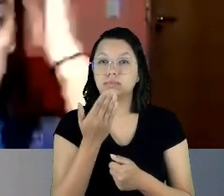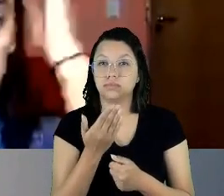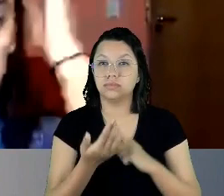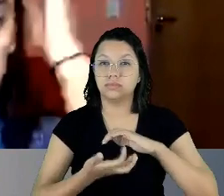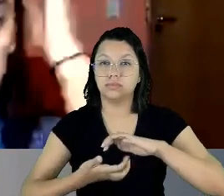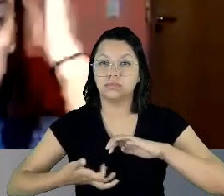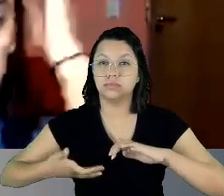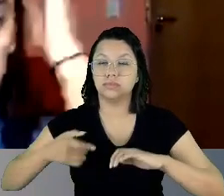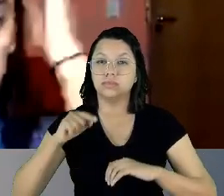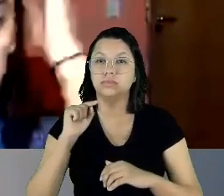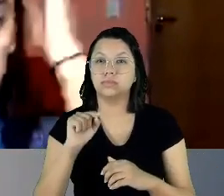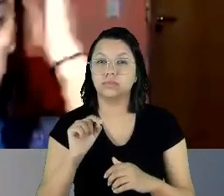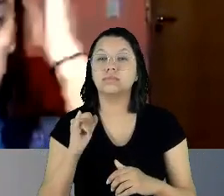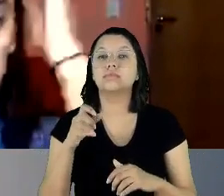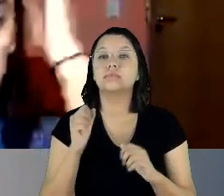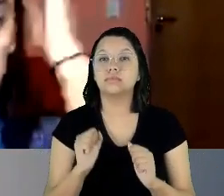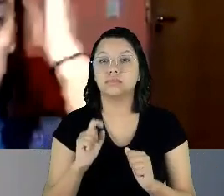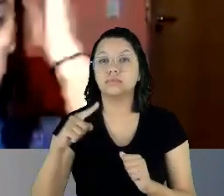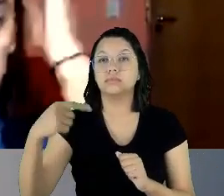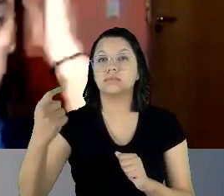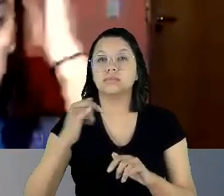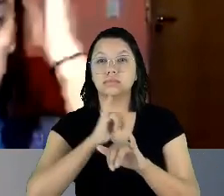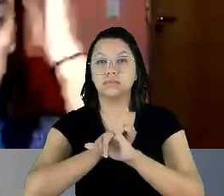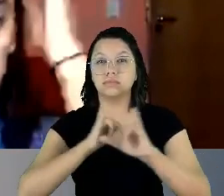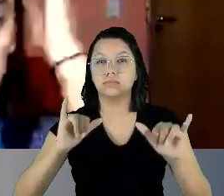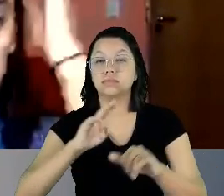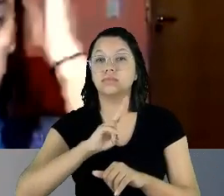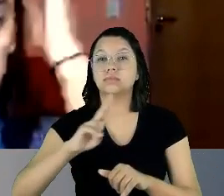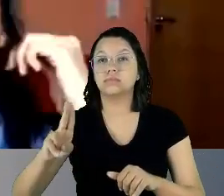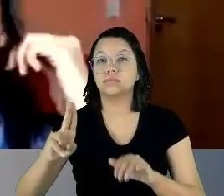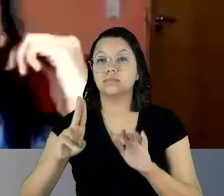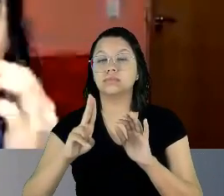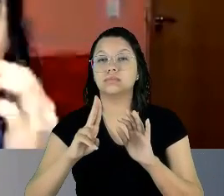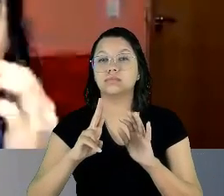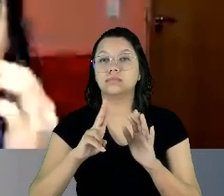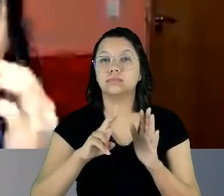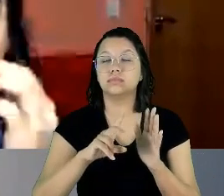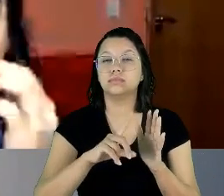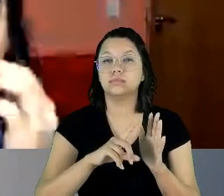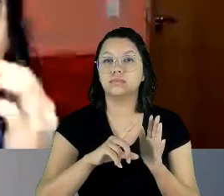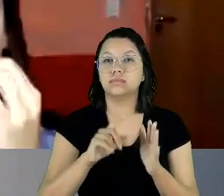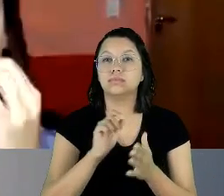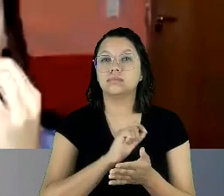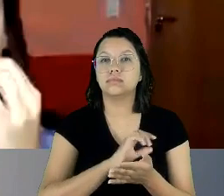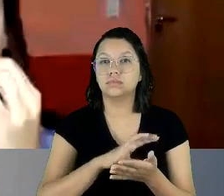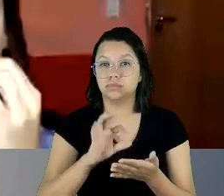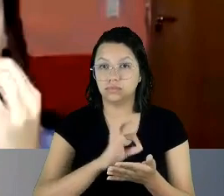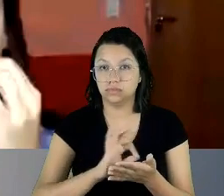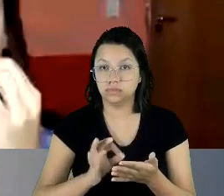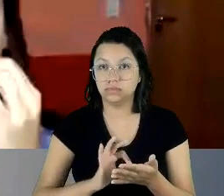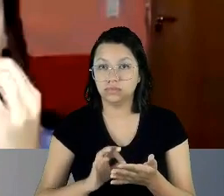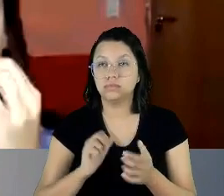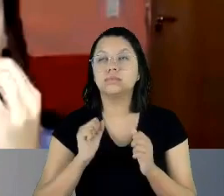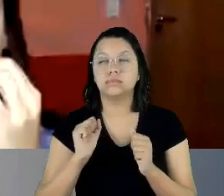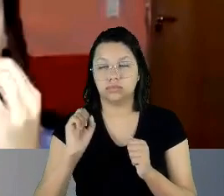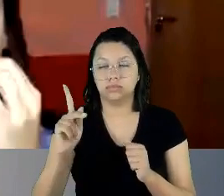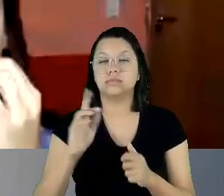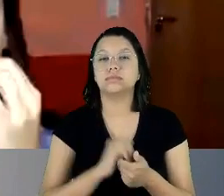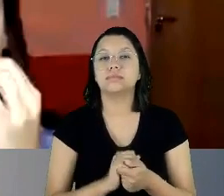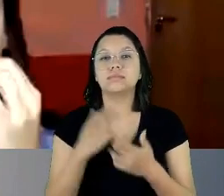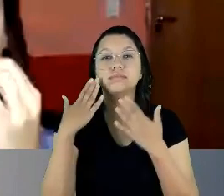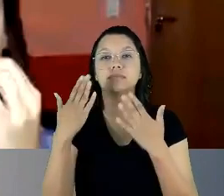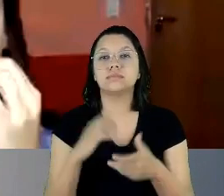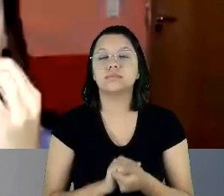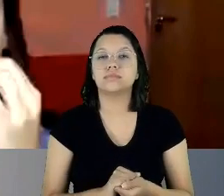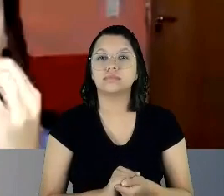Pediram no chat para você, se você puder depois informar o nome do artigo. Pode deixar. Tá,